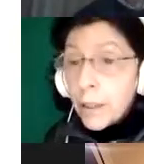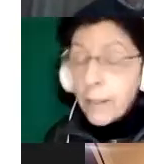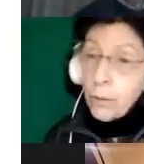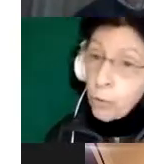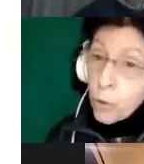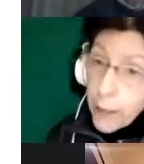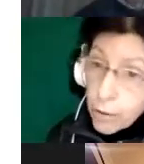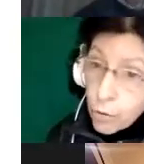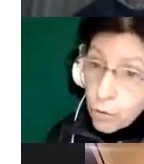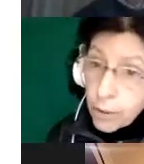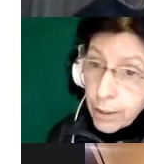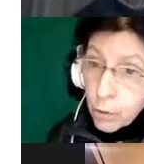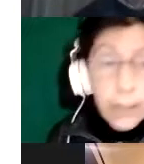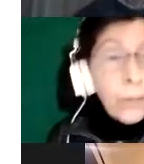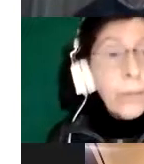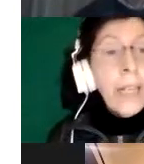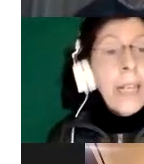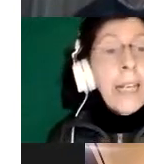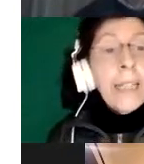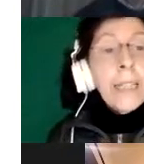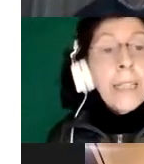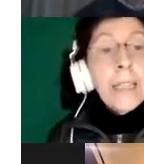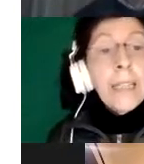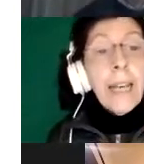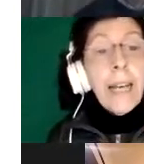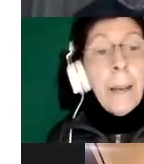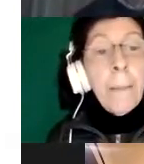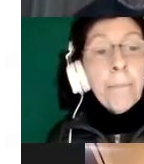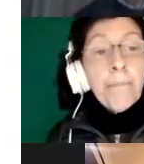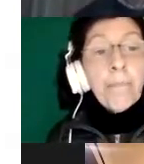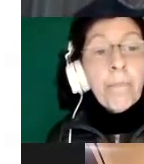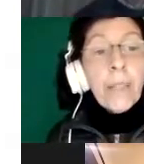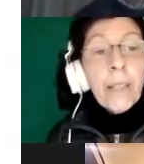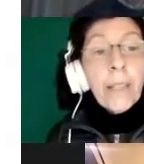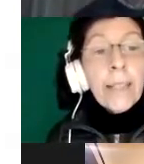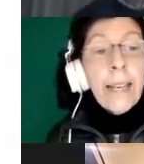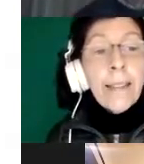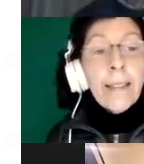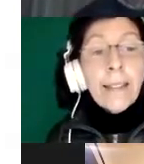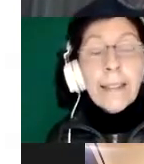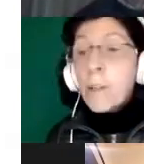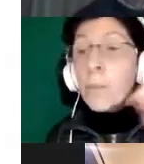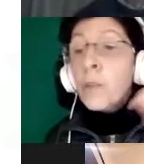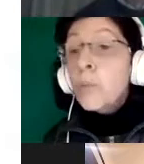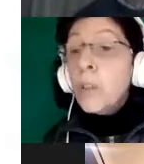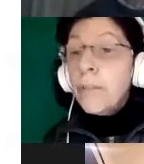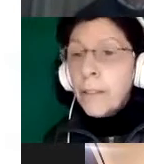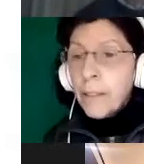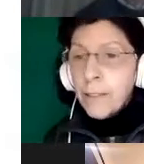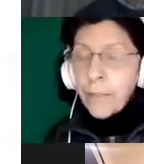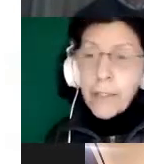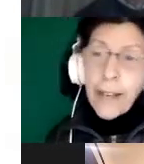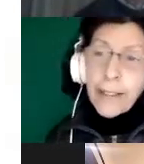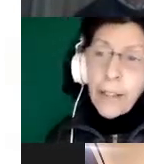anatomia dos espaços de cada convento, em que cada espaço possível